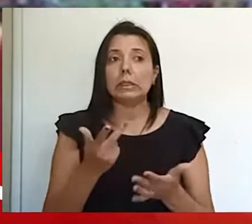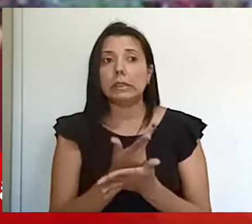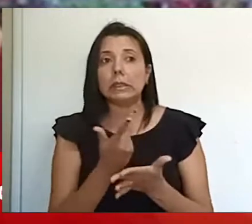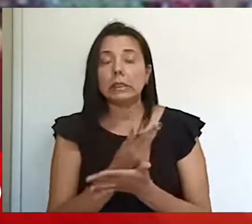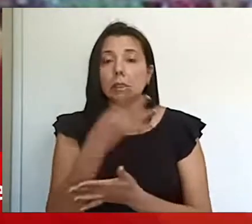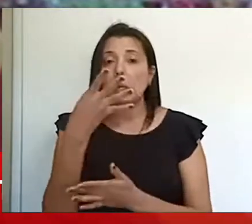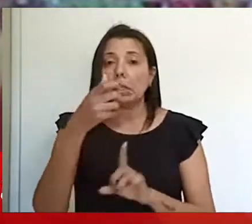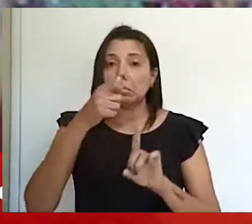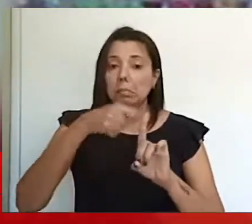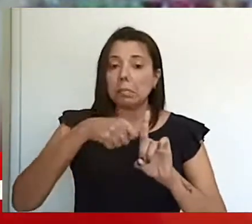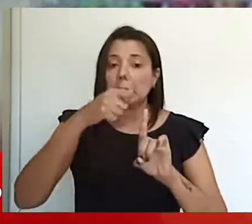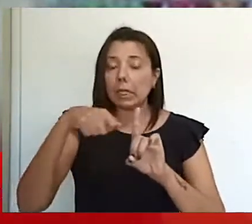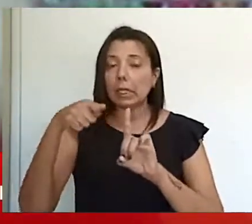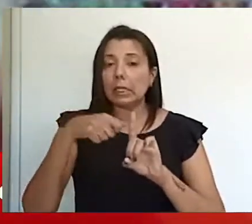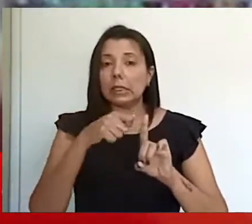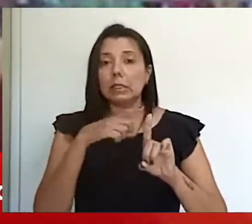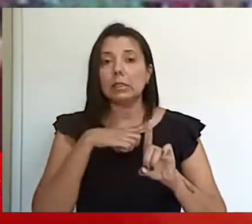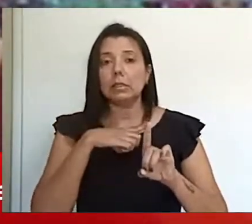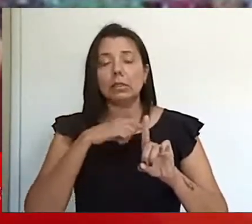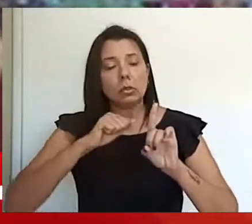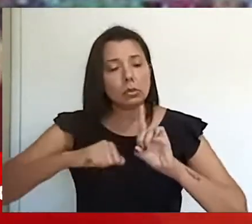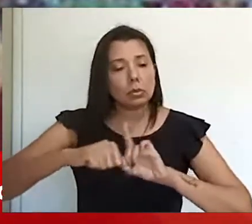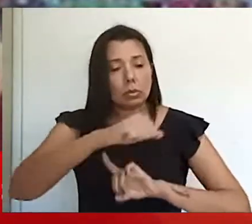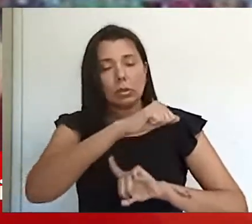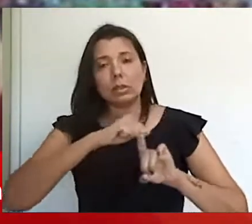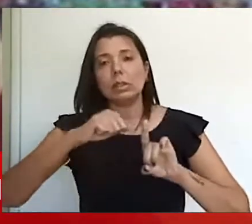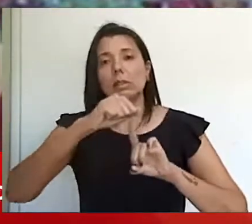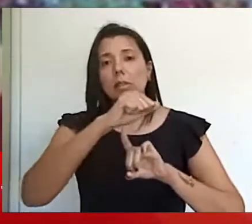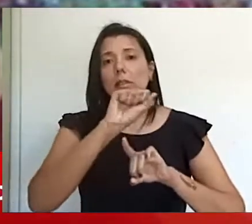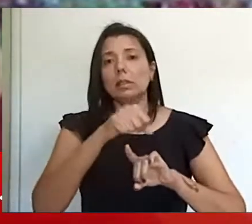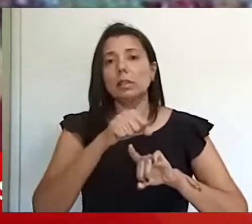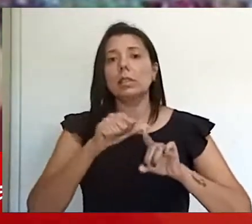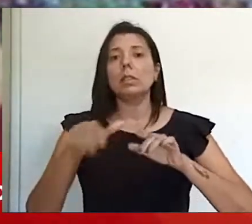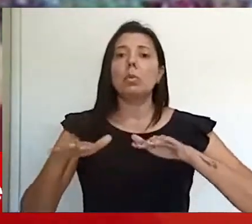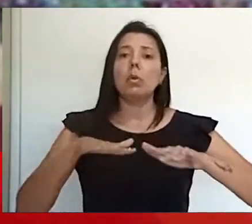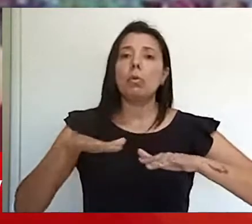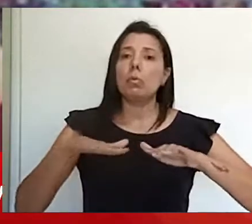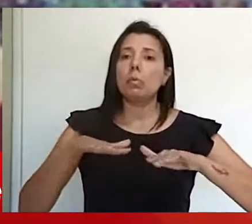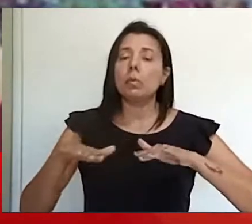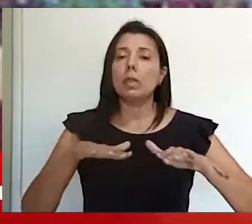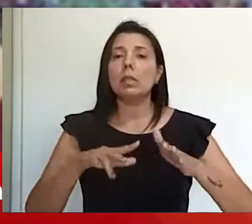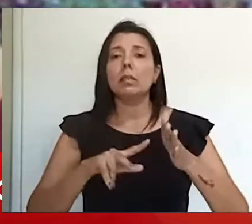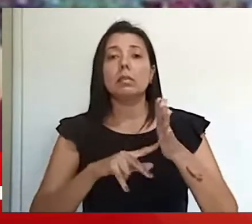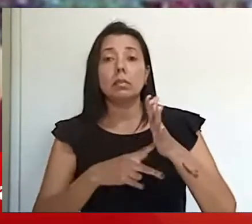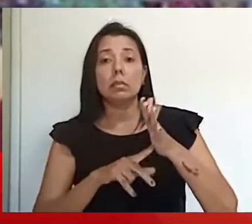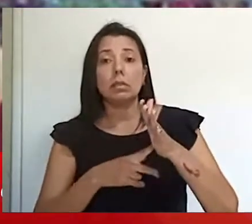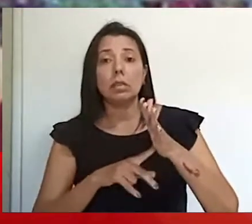né, a sociedade, o parte da sociedade, os movimentos, os sindicatos. Houve